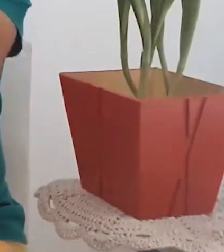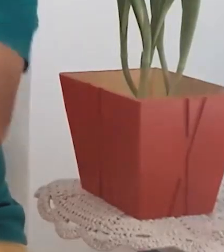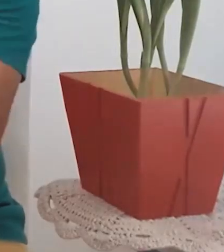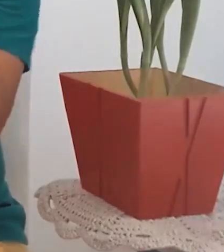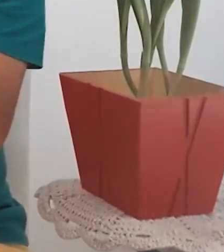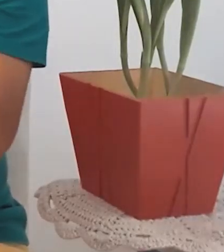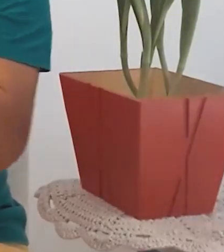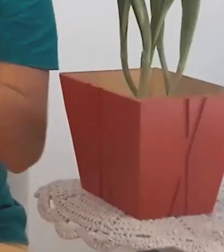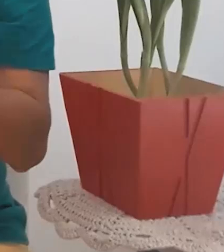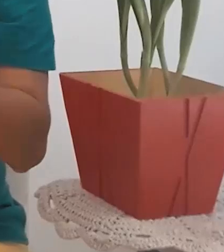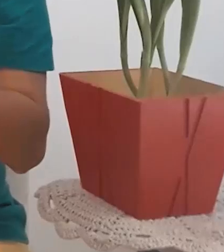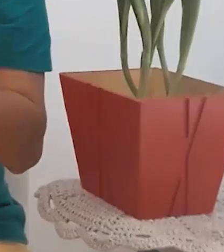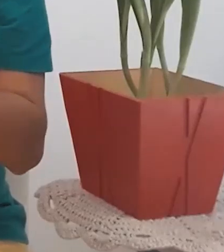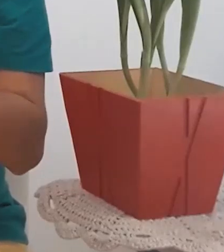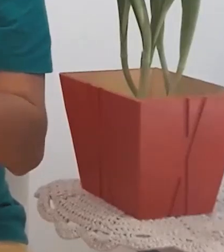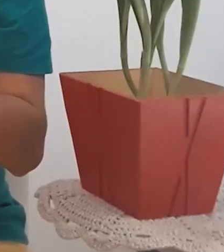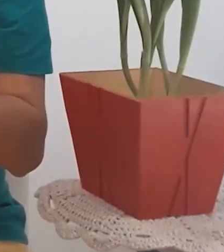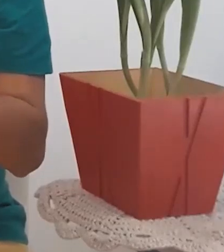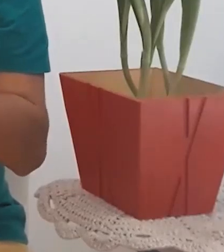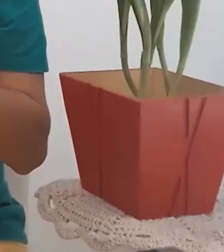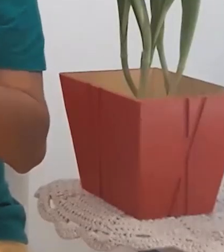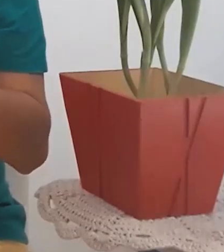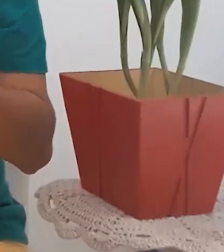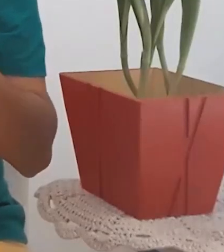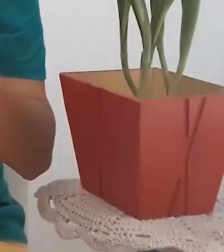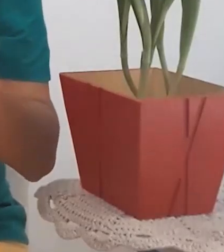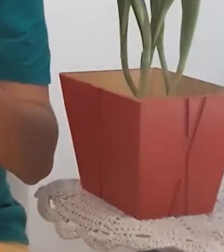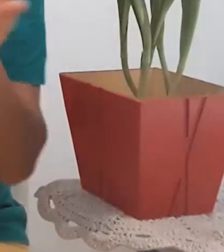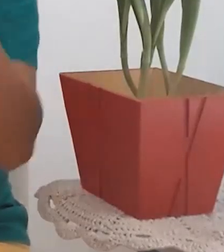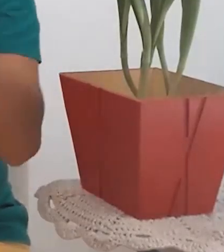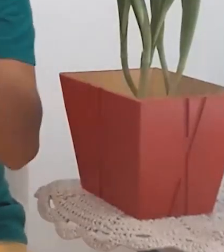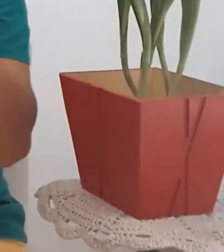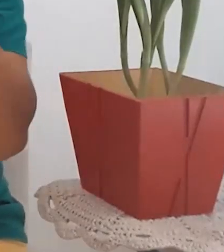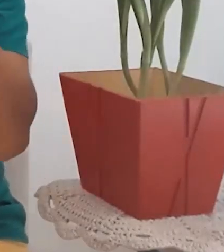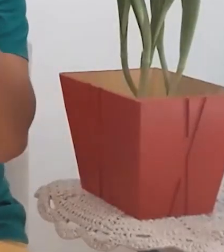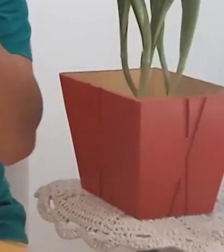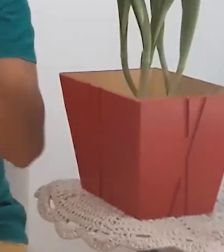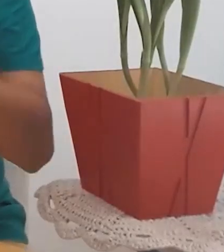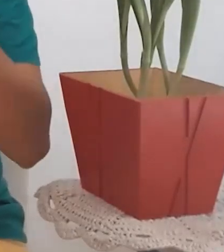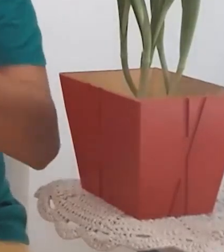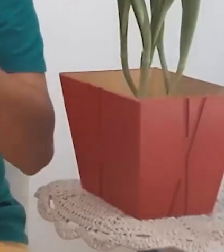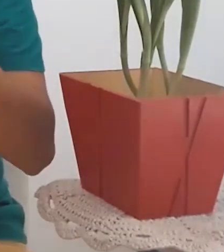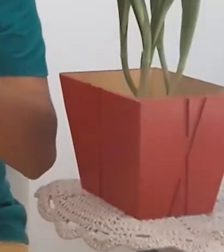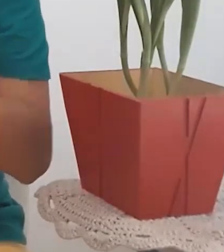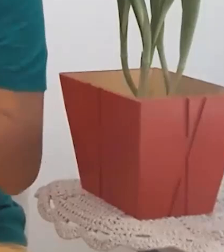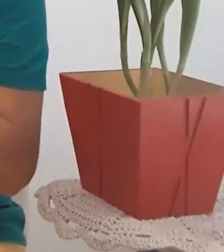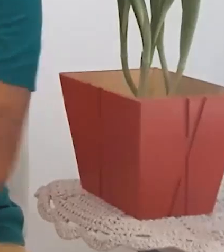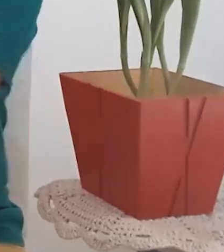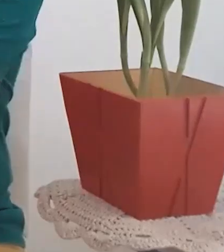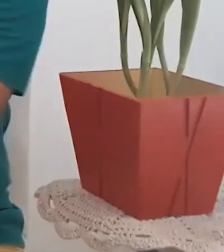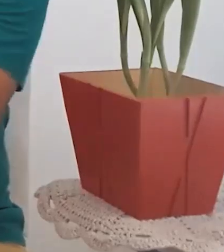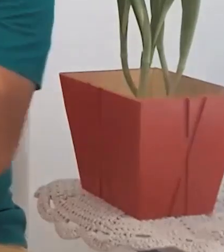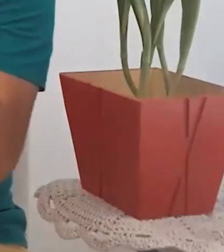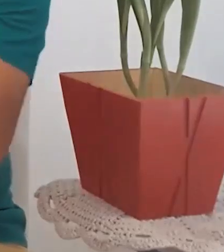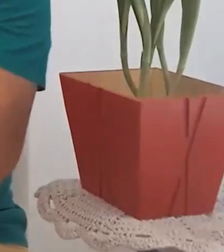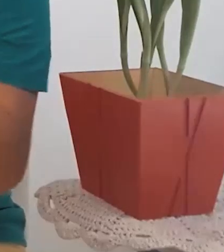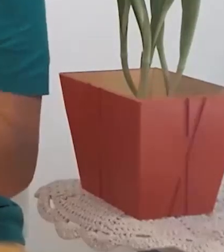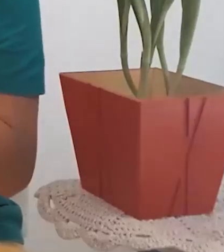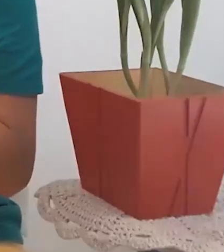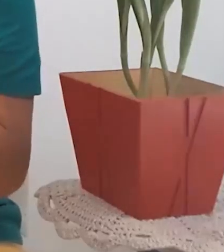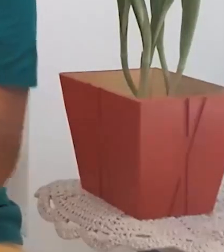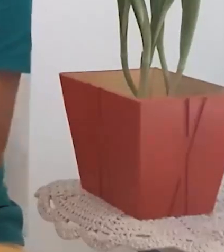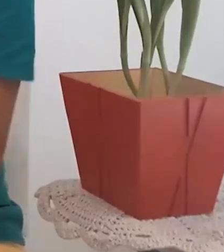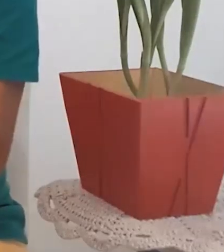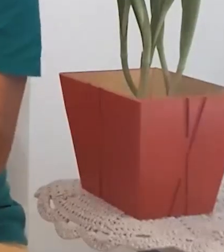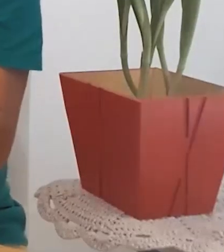anel. Nós 3 vai ser fácil a gente descobrir, né? Com quem que tá. Mas vamos tentar, vamos brincar. Vai, Rebeca, começa